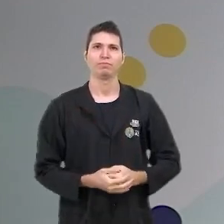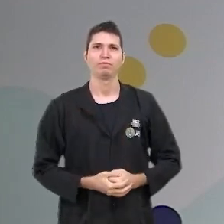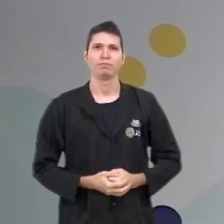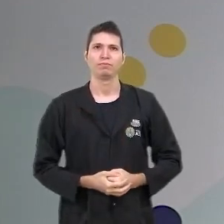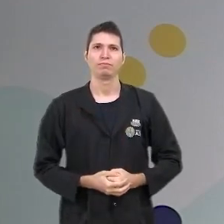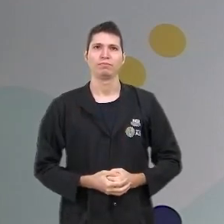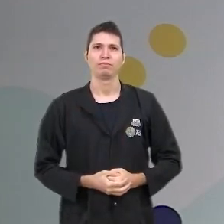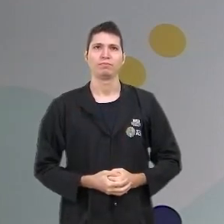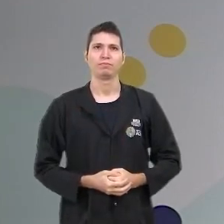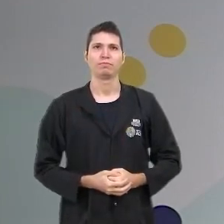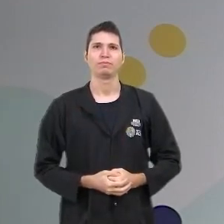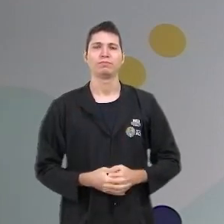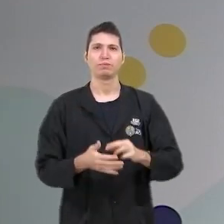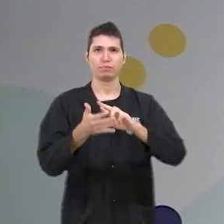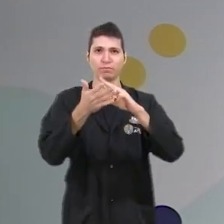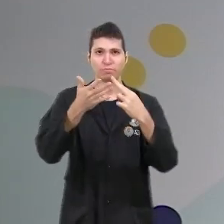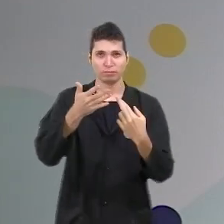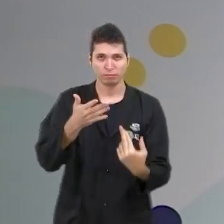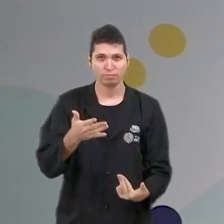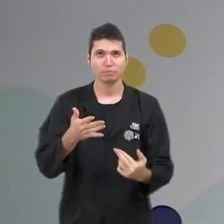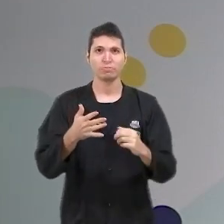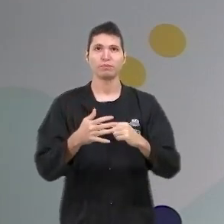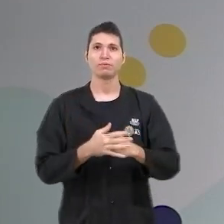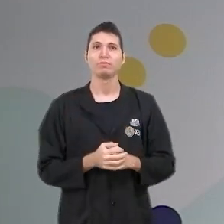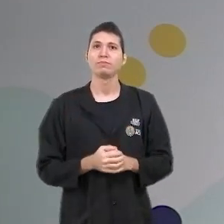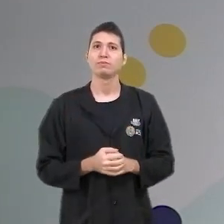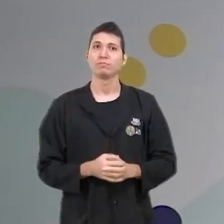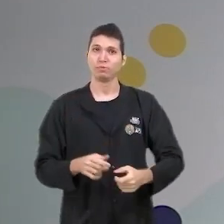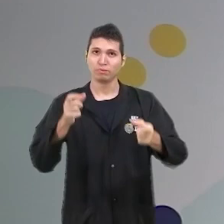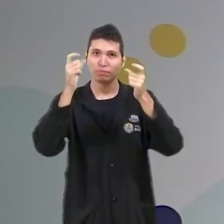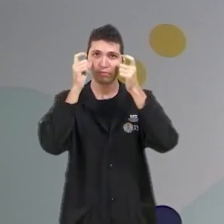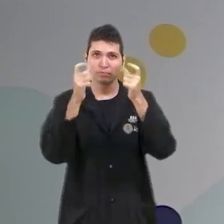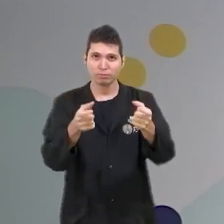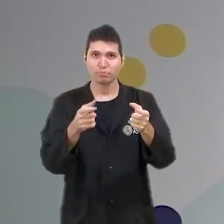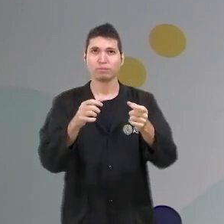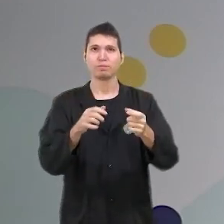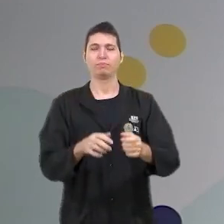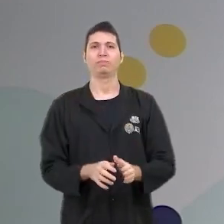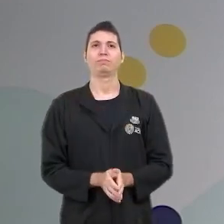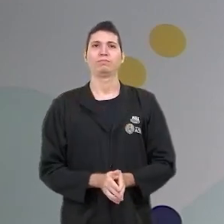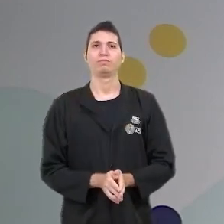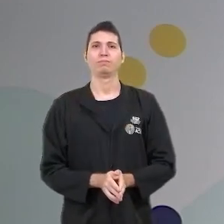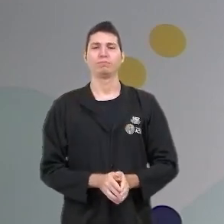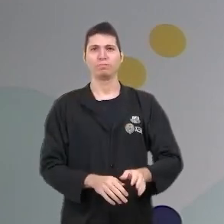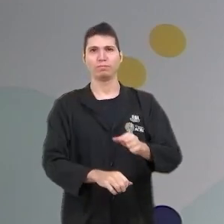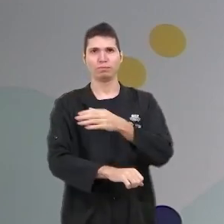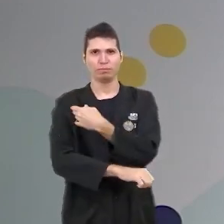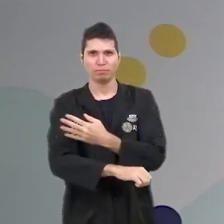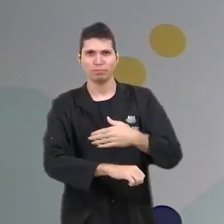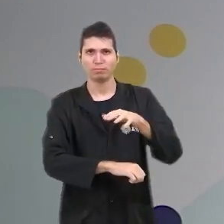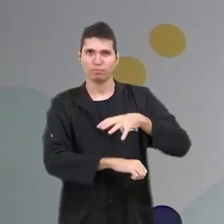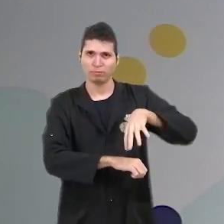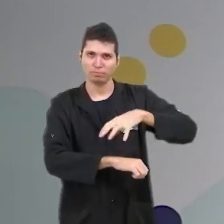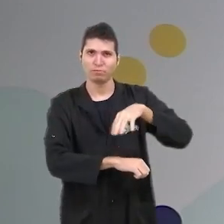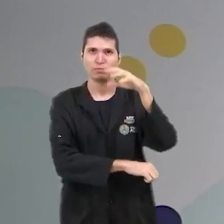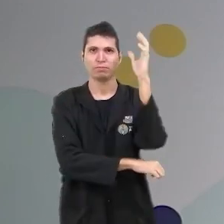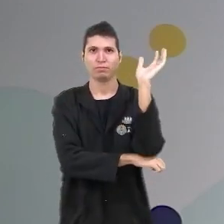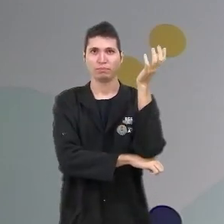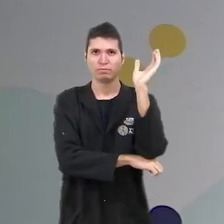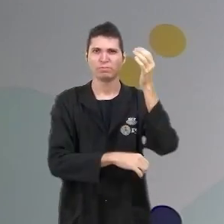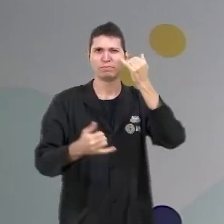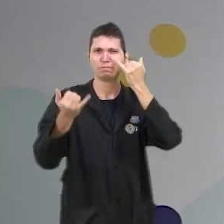na redação, inclusive. Tá? Então, prestem atenção que ecologia vai dar para vocês muita informação